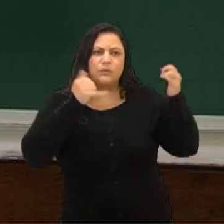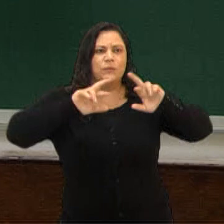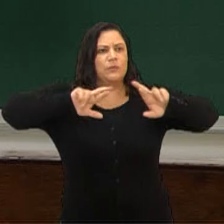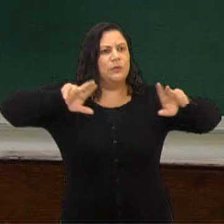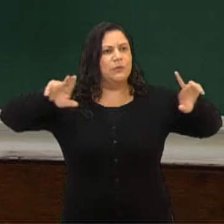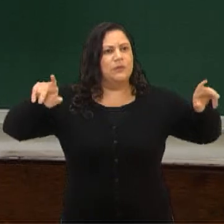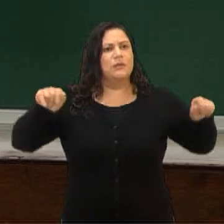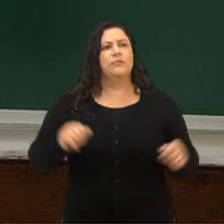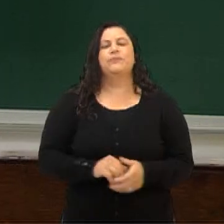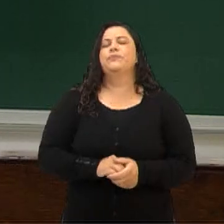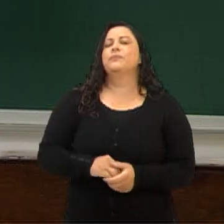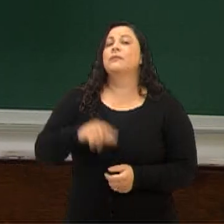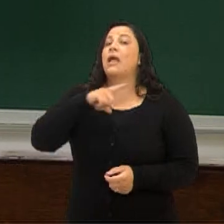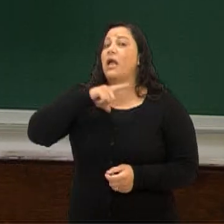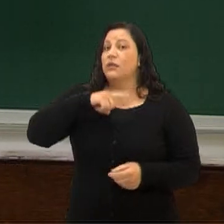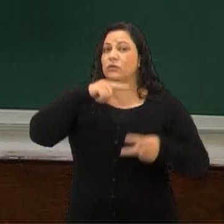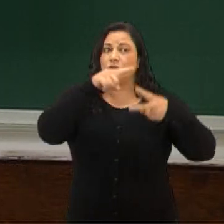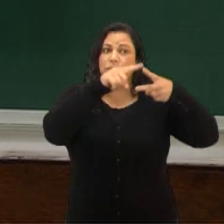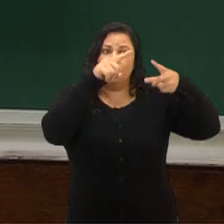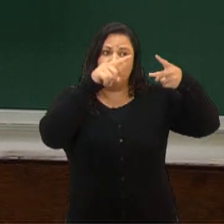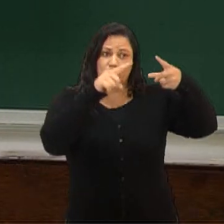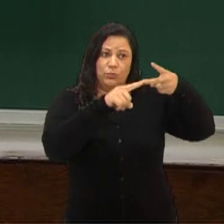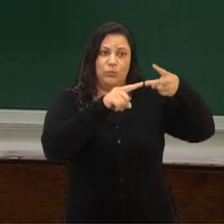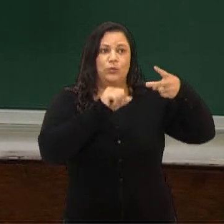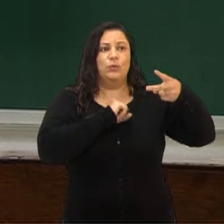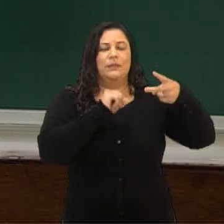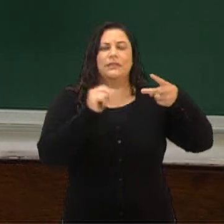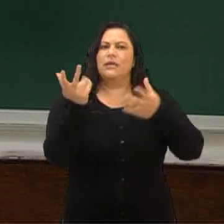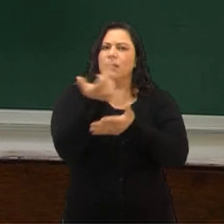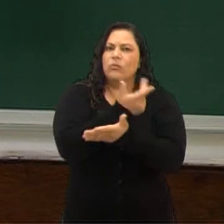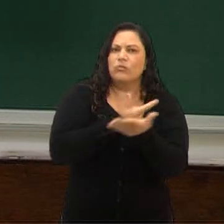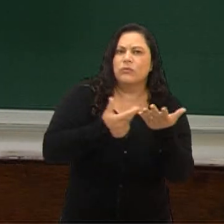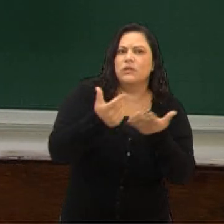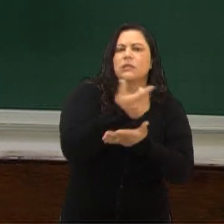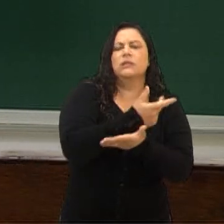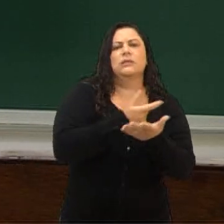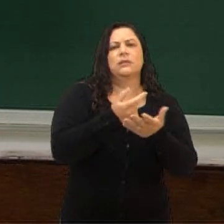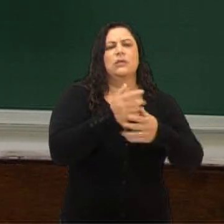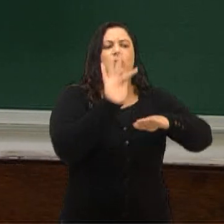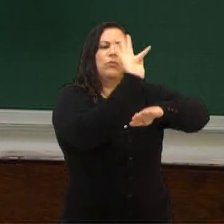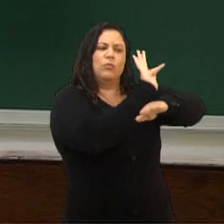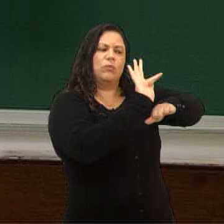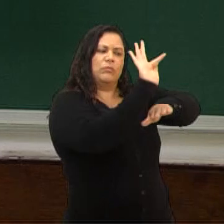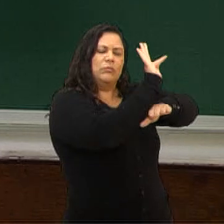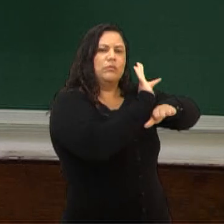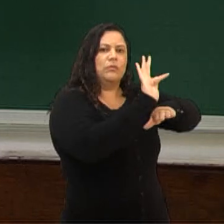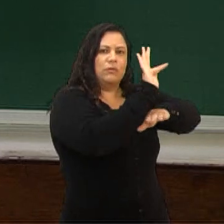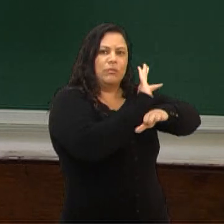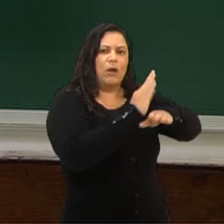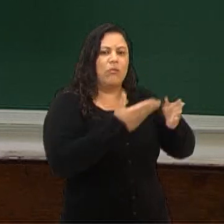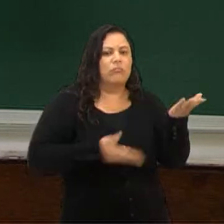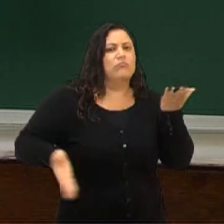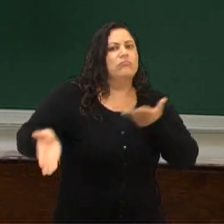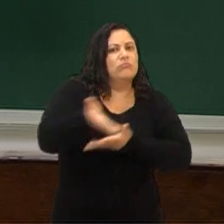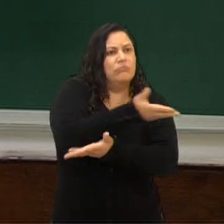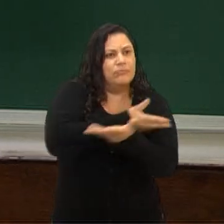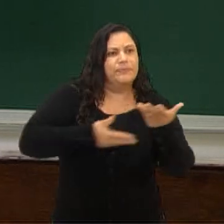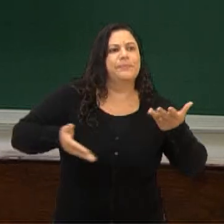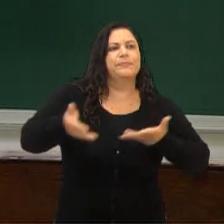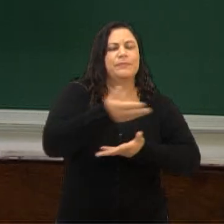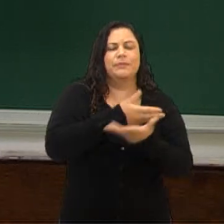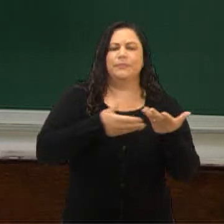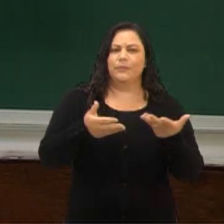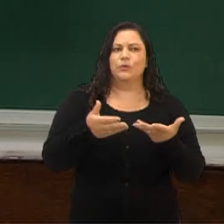aqui, possuía duas vertentes, que era do desenho formal, que era envolvido pelo Cézanne nos planos de cor, né? E do Serrault, que era